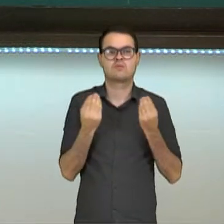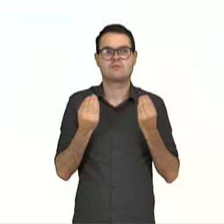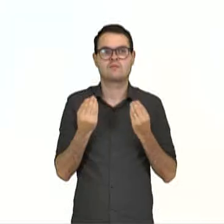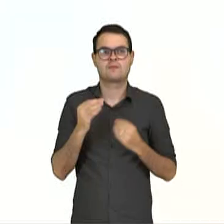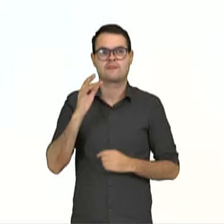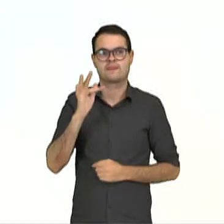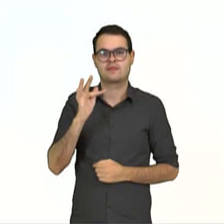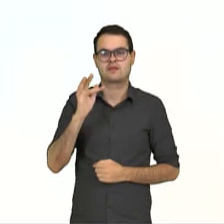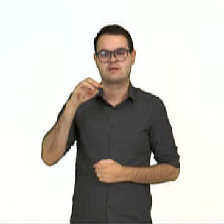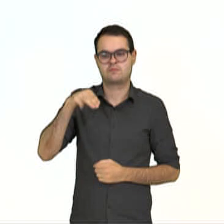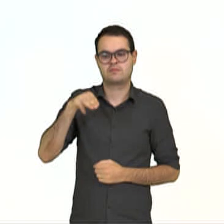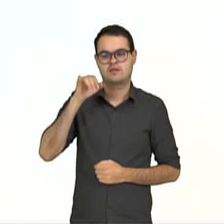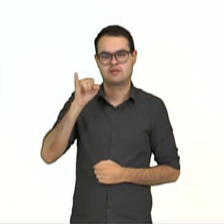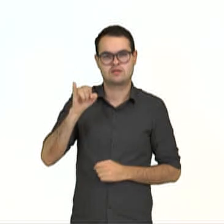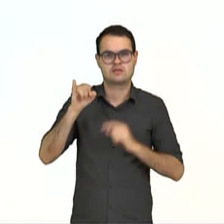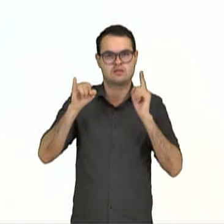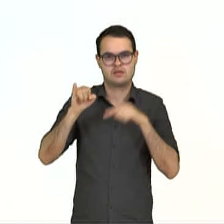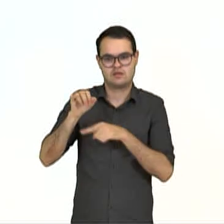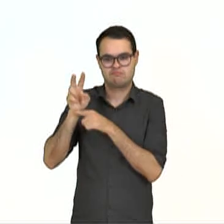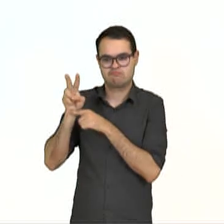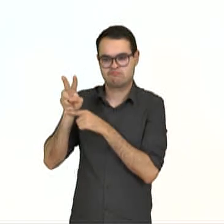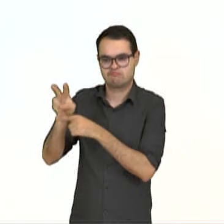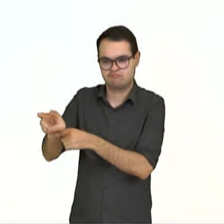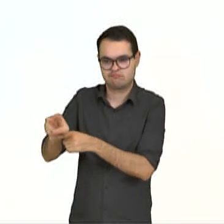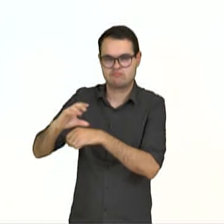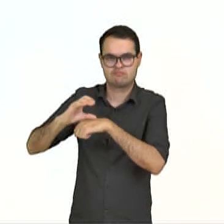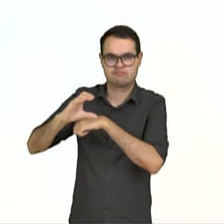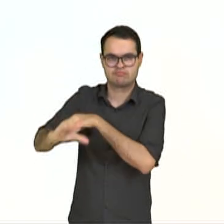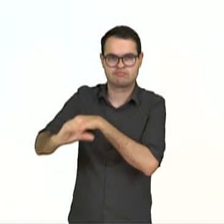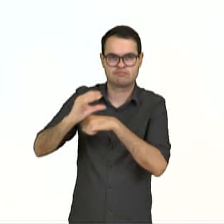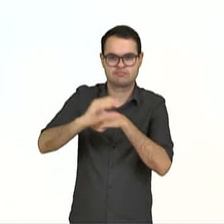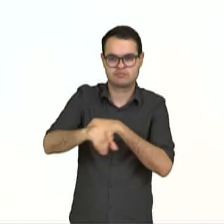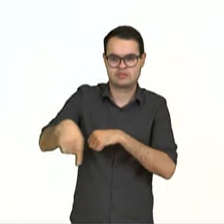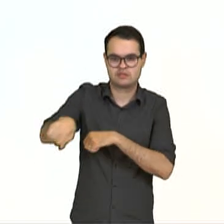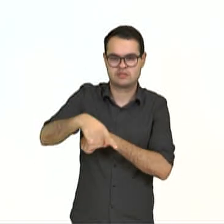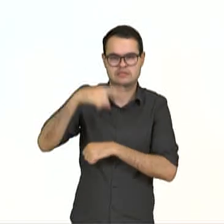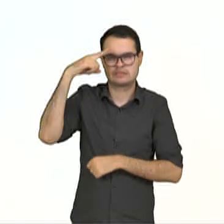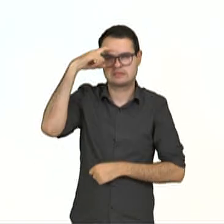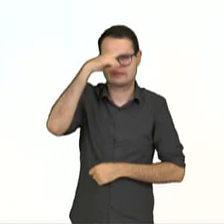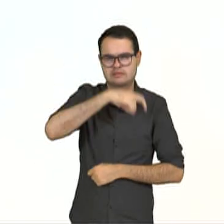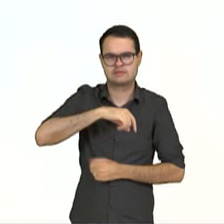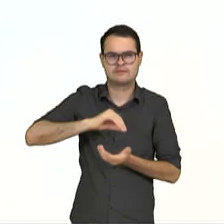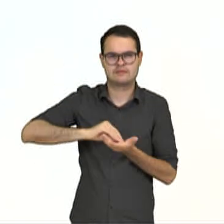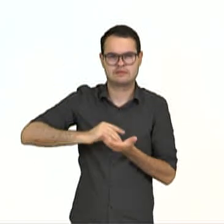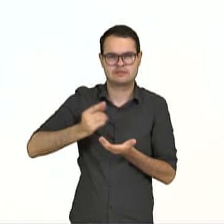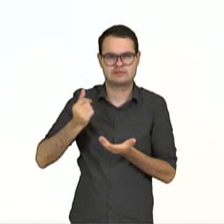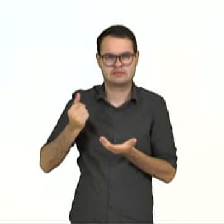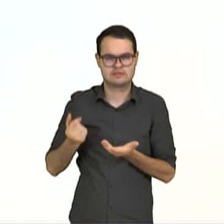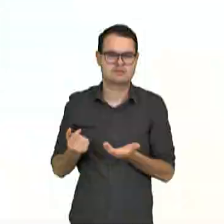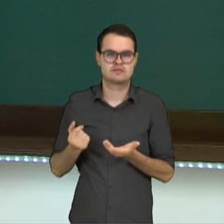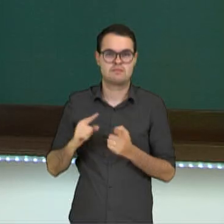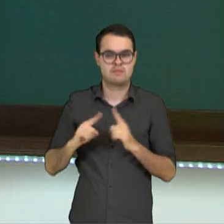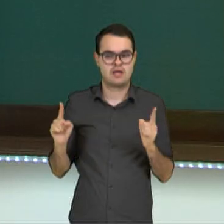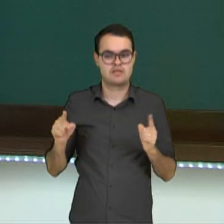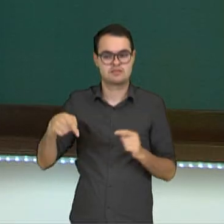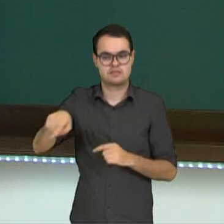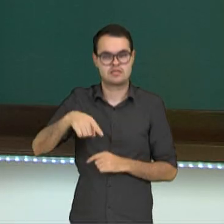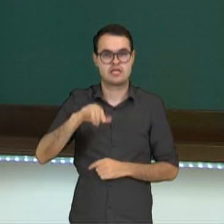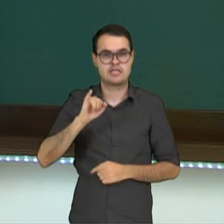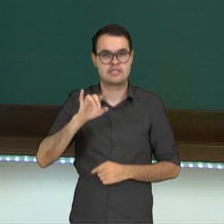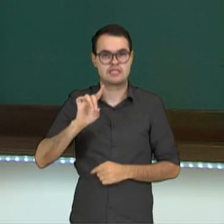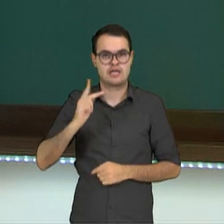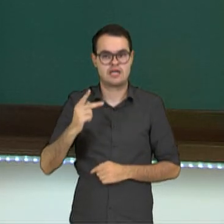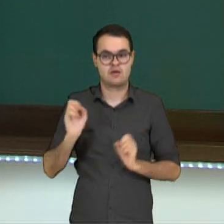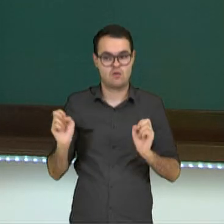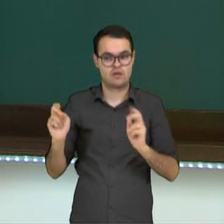Monetário Internacional fornece empréstimos a países com dificuldades financeiras, desde que esteja com o IDH